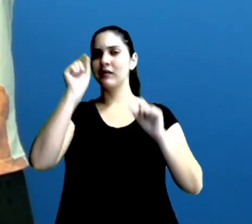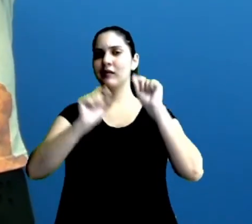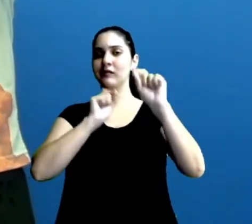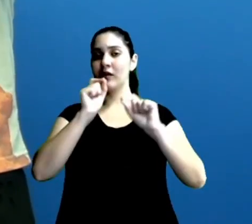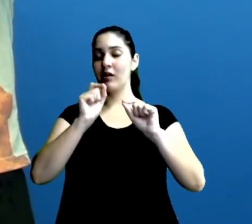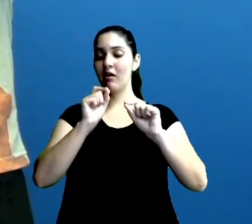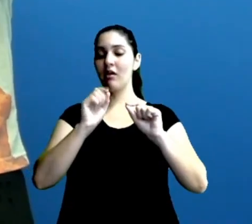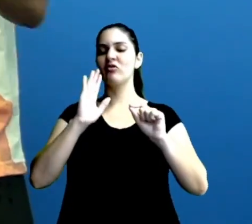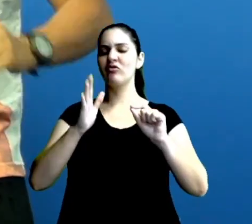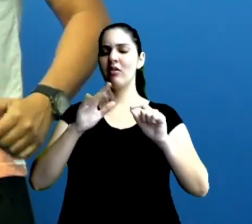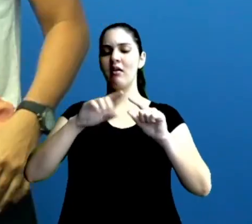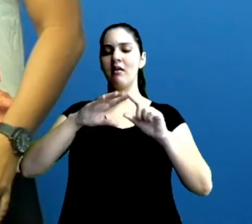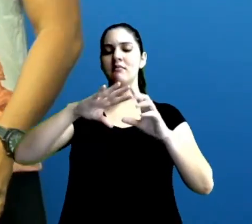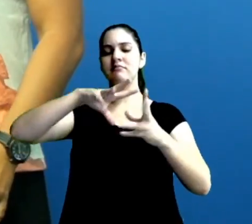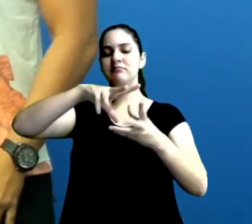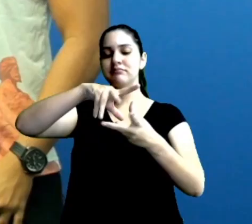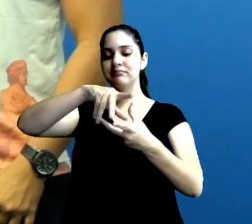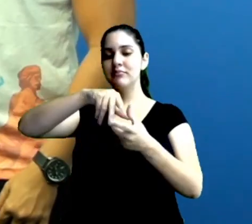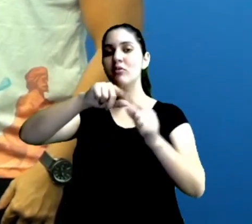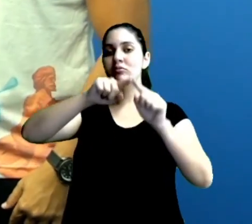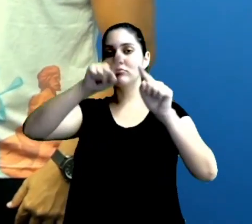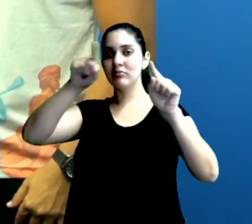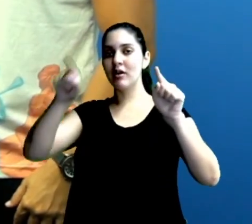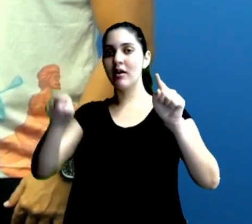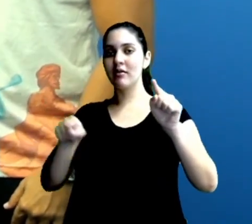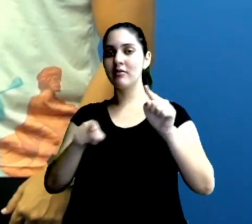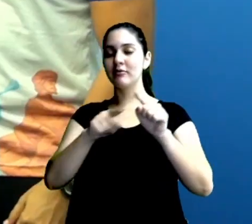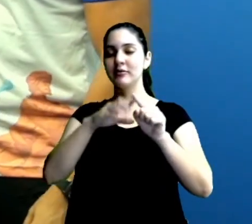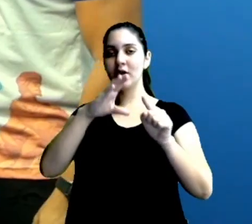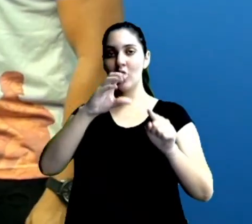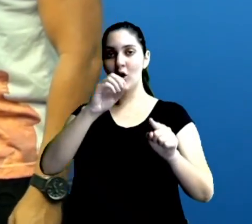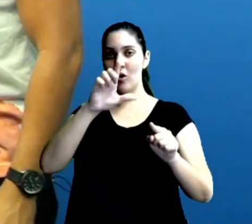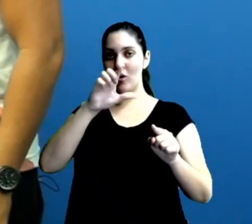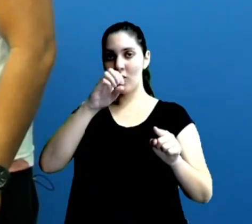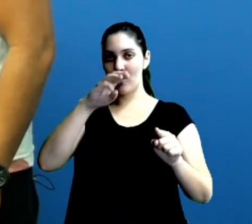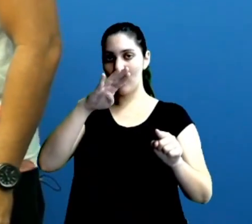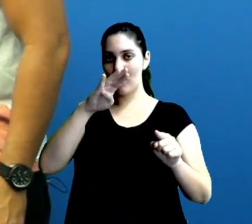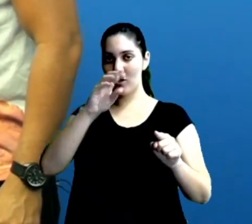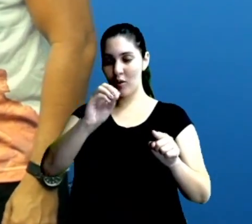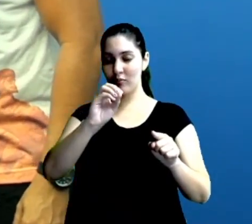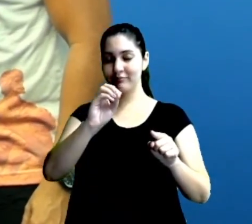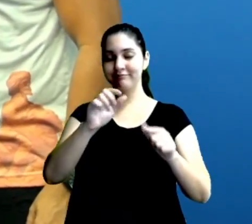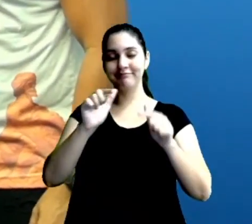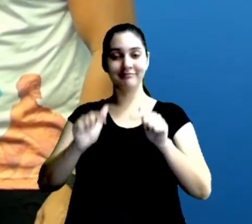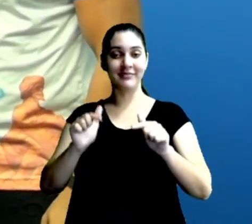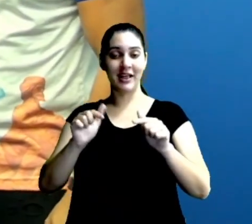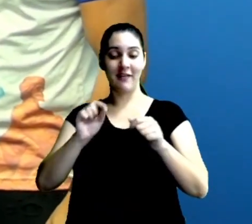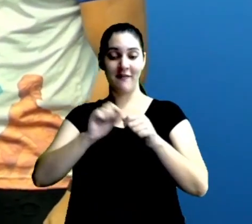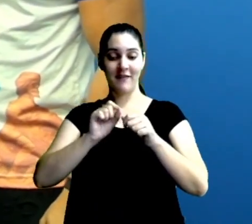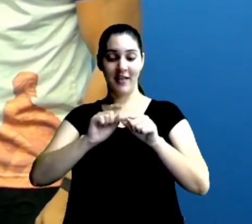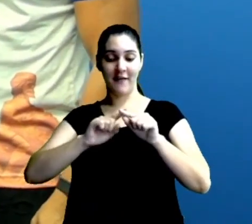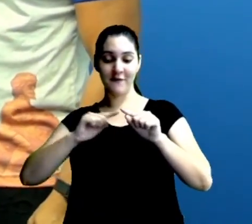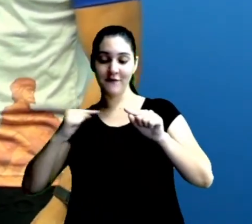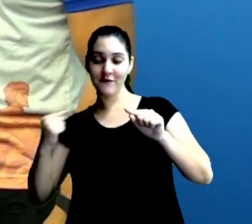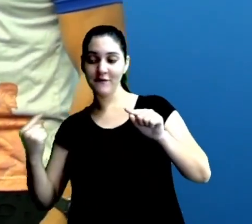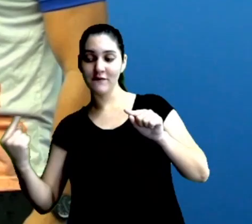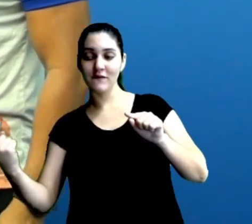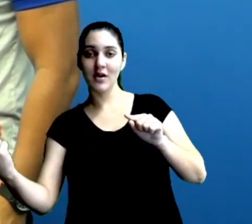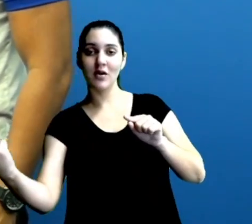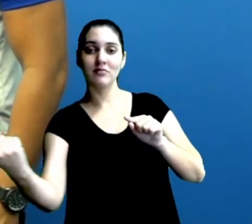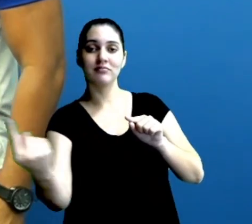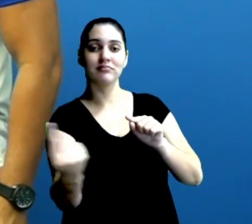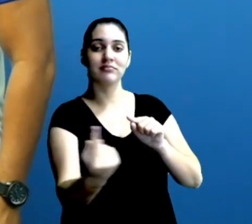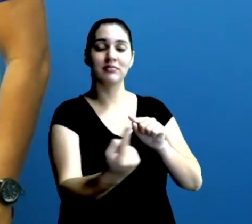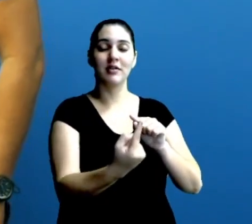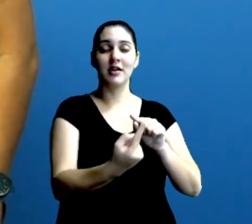era redonda. Então, para Colombo, no lugar de fazer essa volta todinha aqui, se